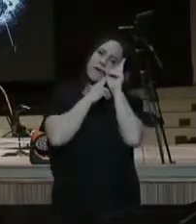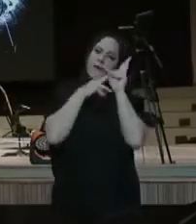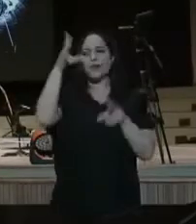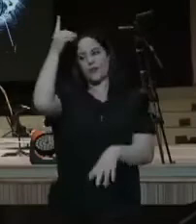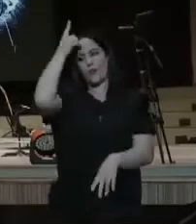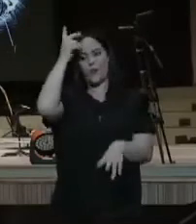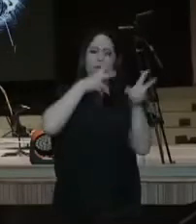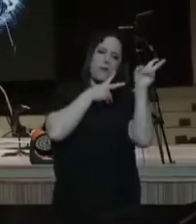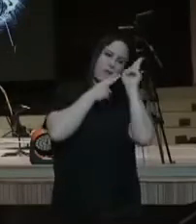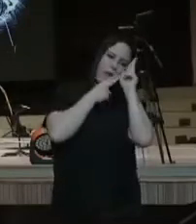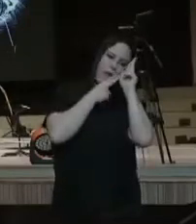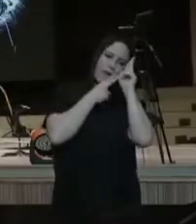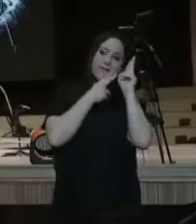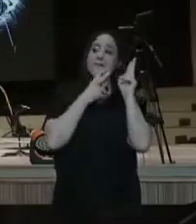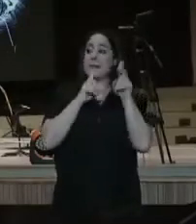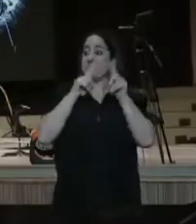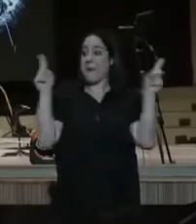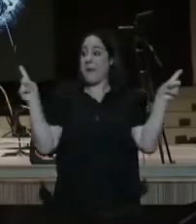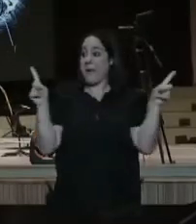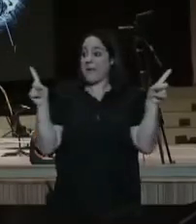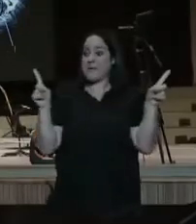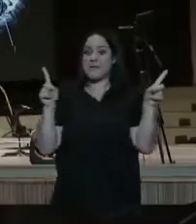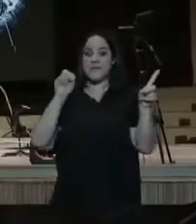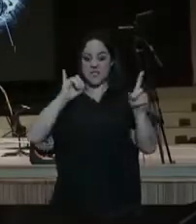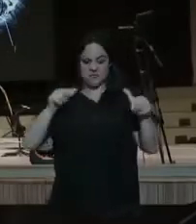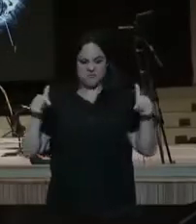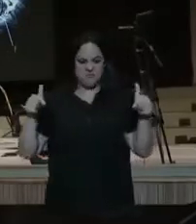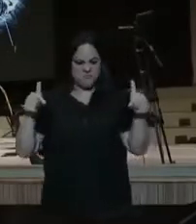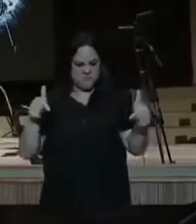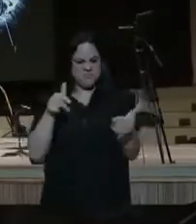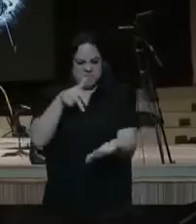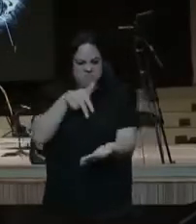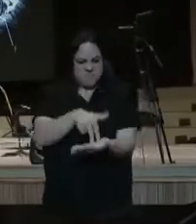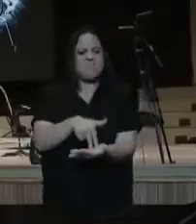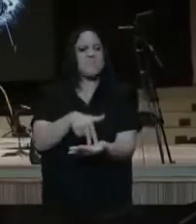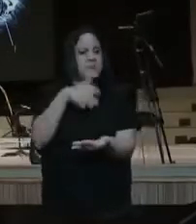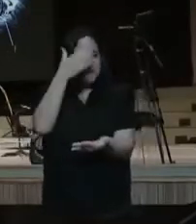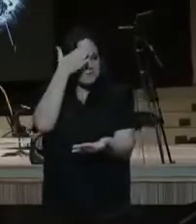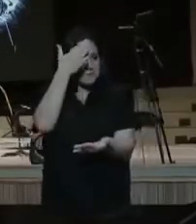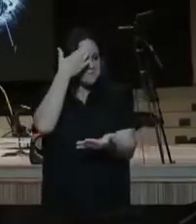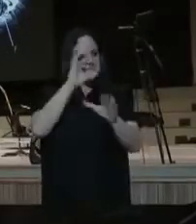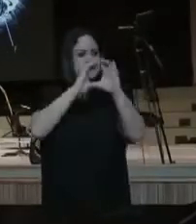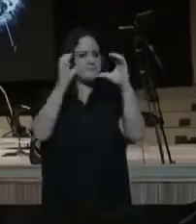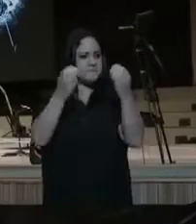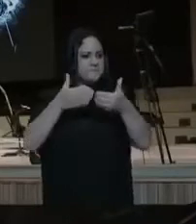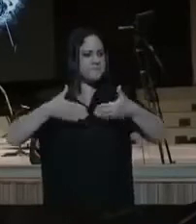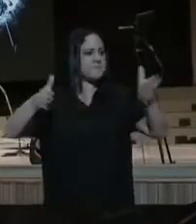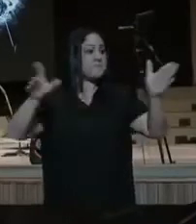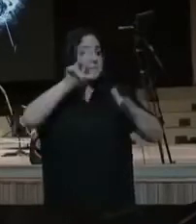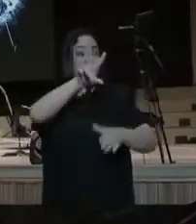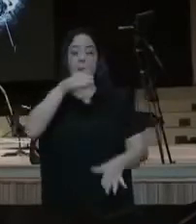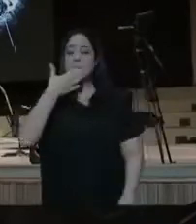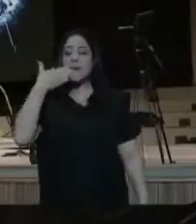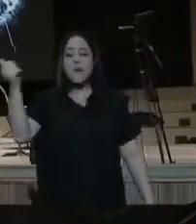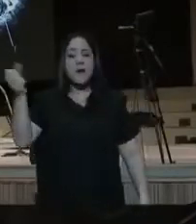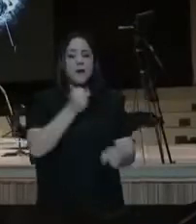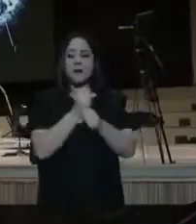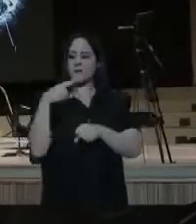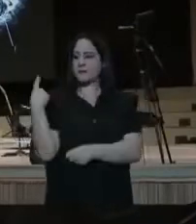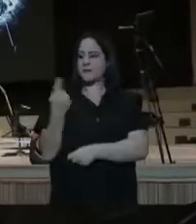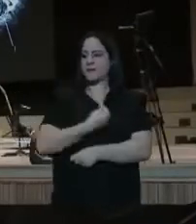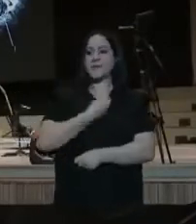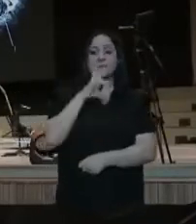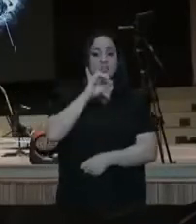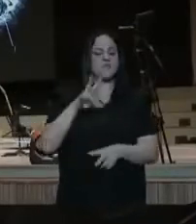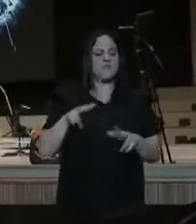e se você somente se posicionar nesse ano que como a abertura deste congresso de será o melhor das nossas vidas se